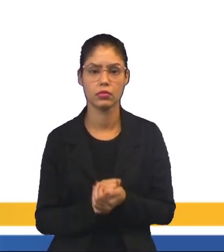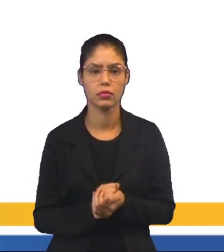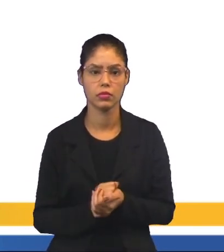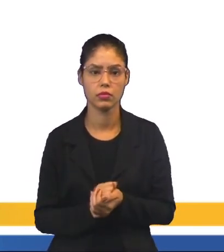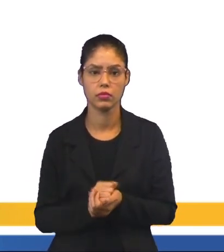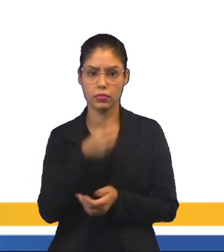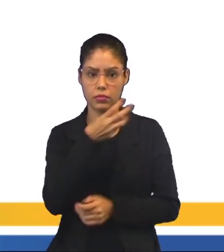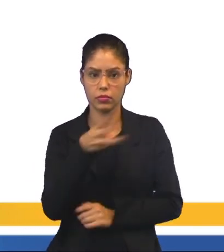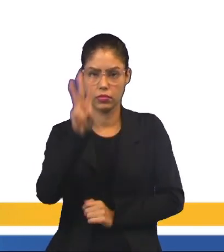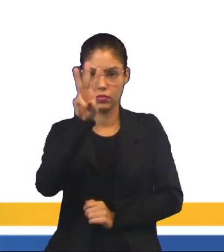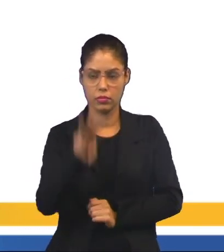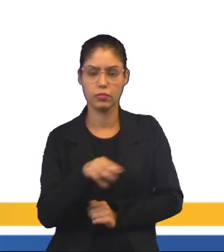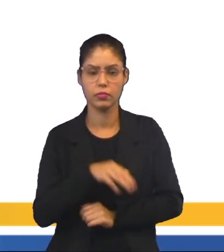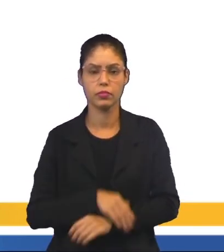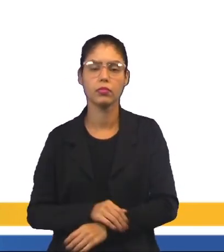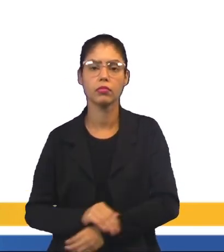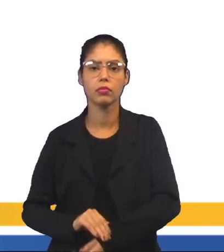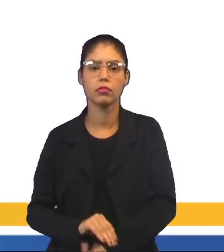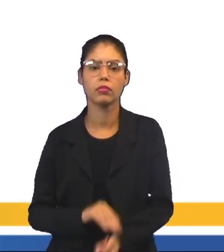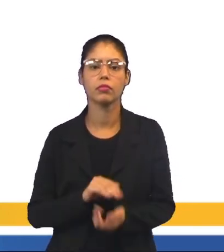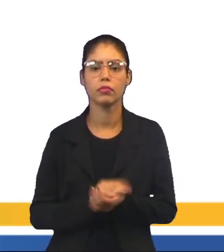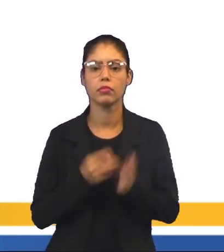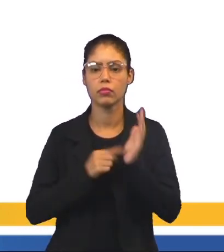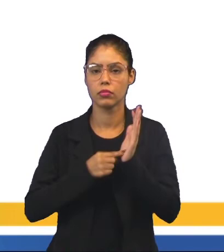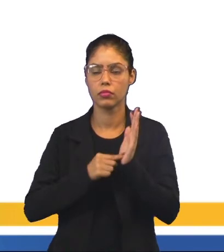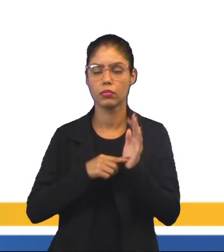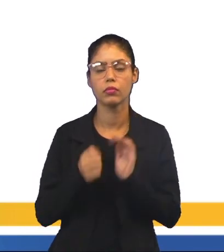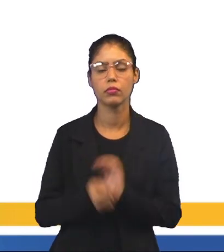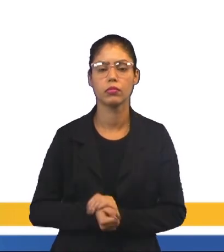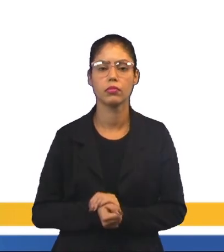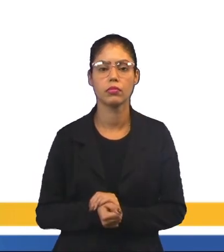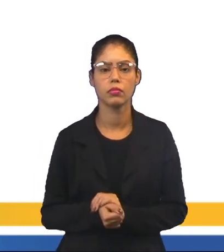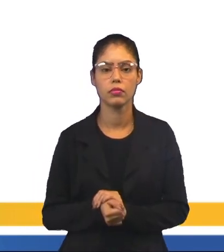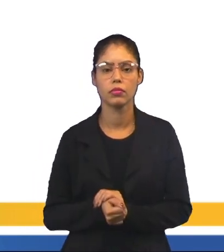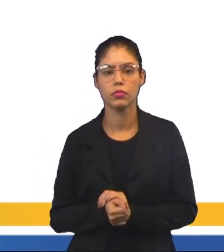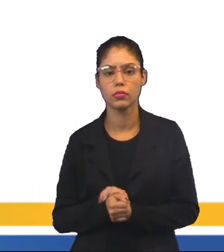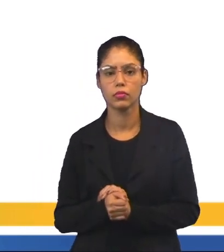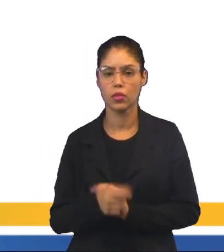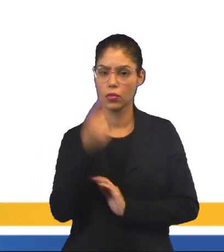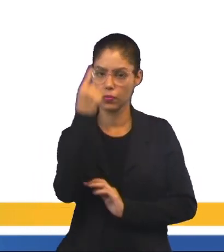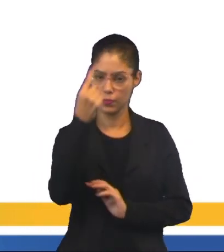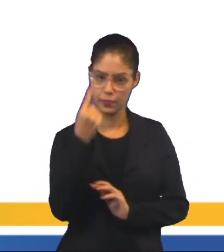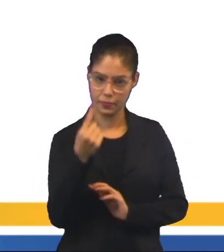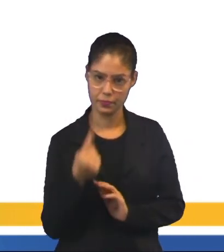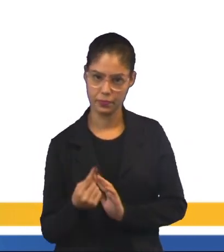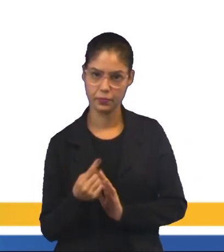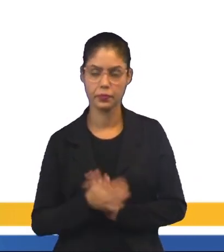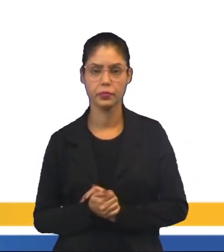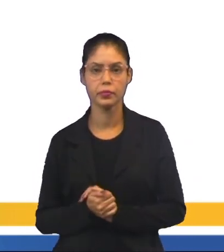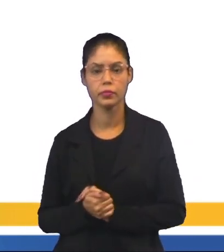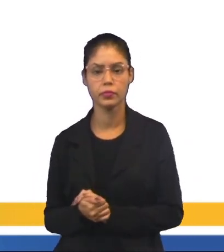essa matriz aí, que a gente vai mostrar os pontos, tá? E acrescentando o número 1.